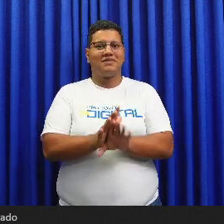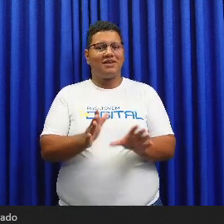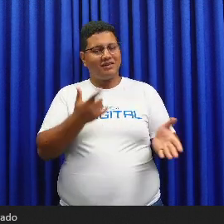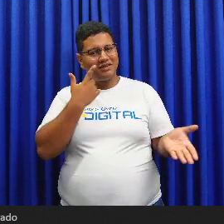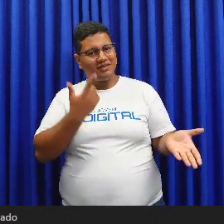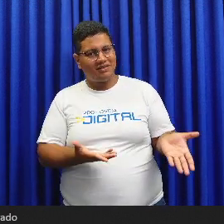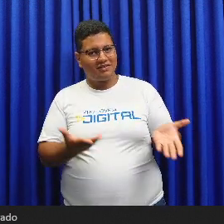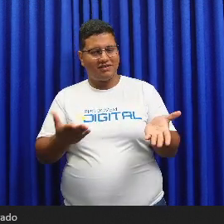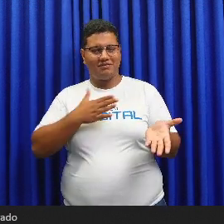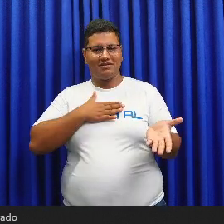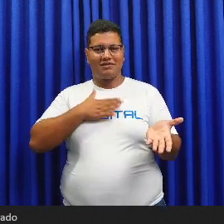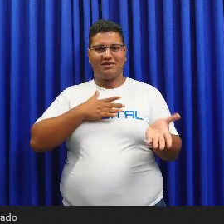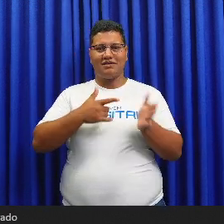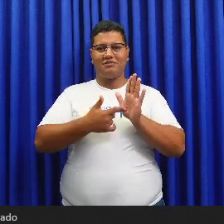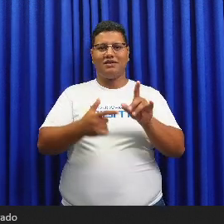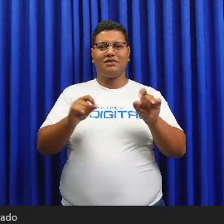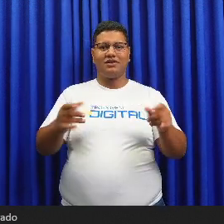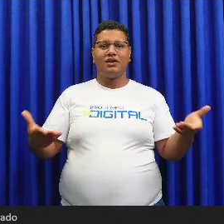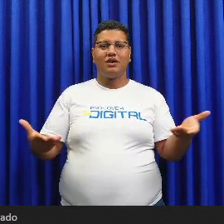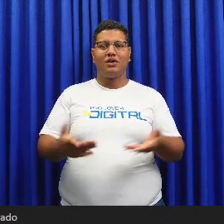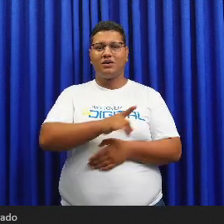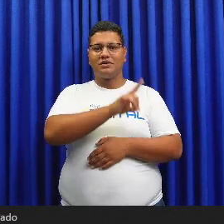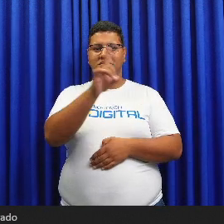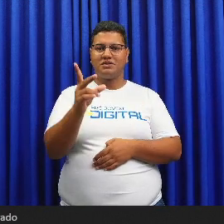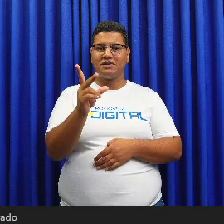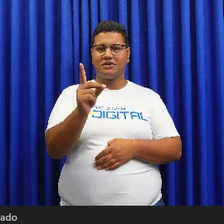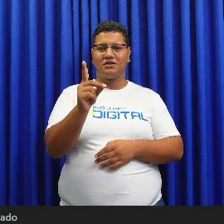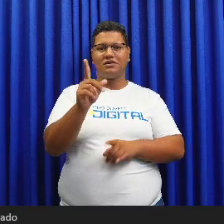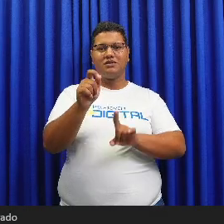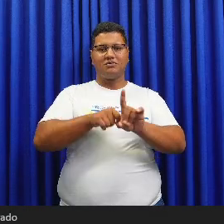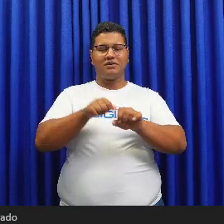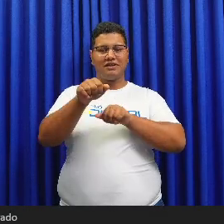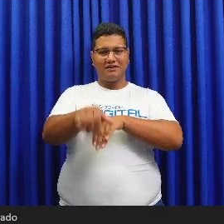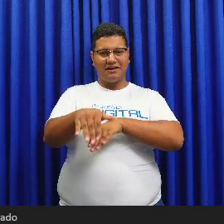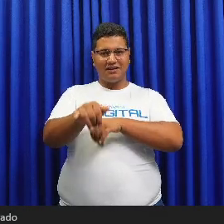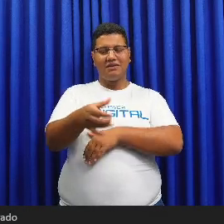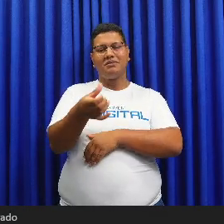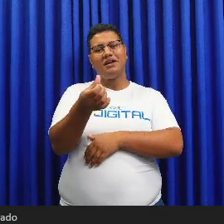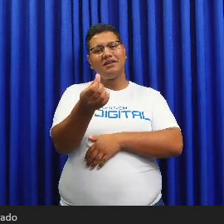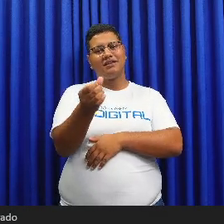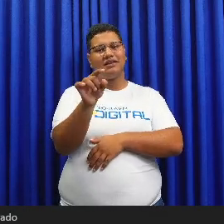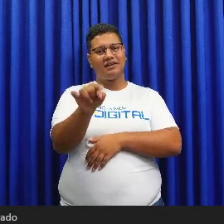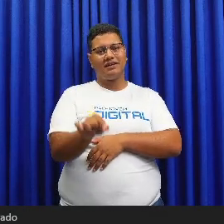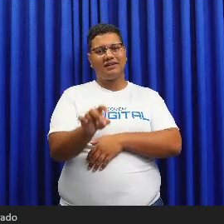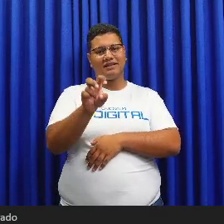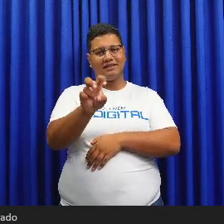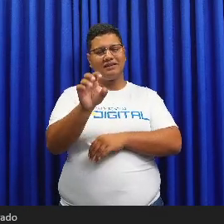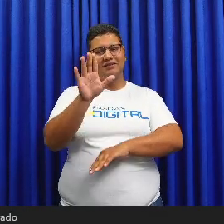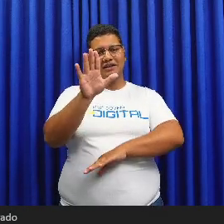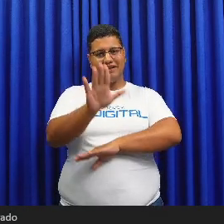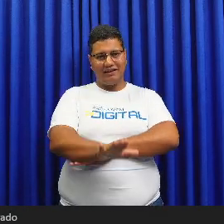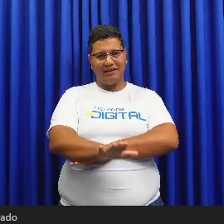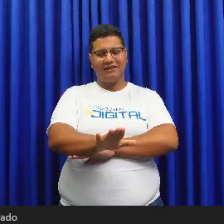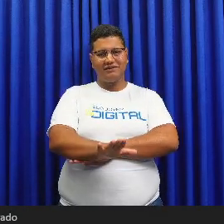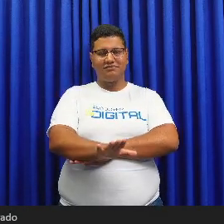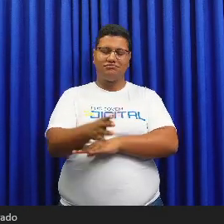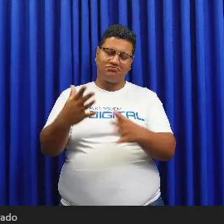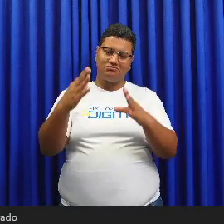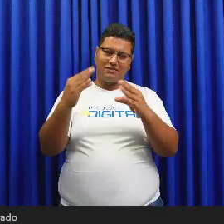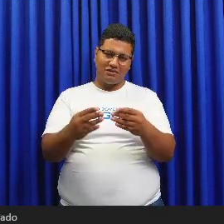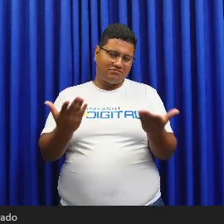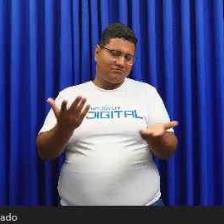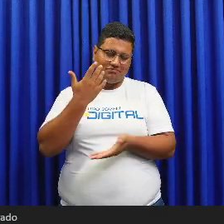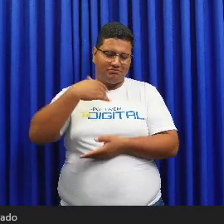que aparece aqui pra mim. Hoje, dia 12 de setembro, às 6:05 da tarde, da noite,